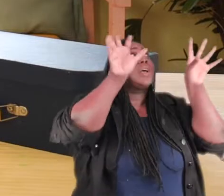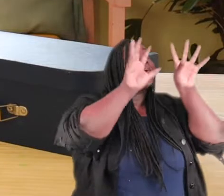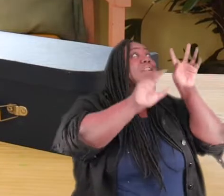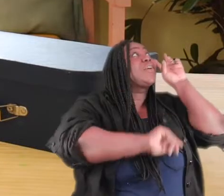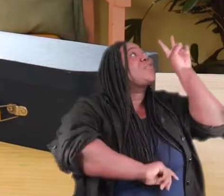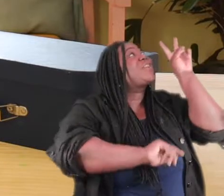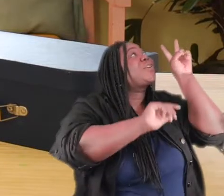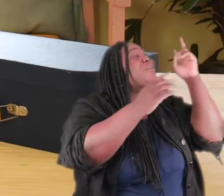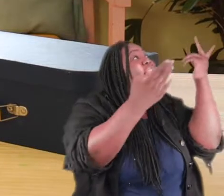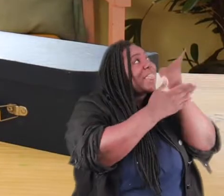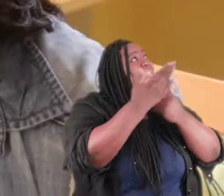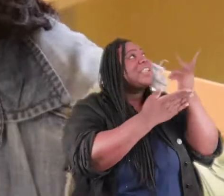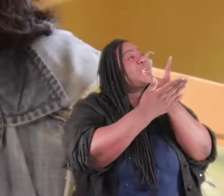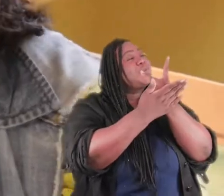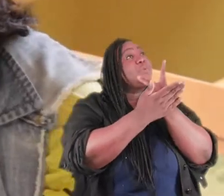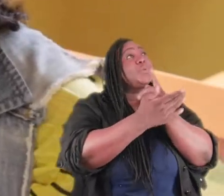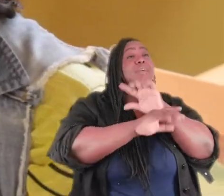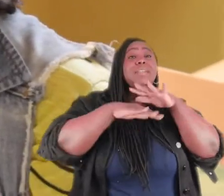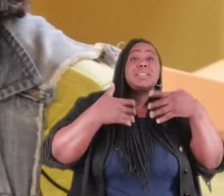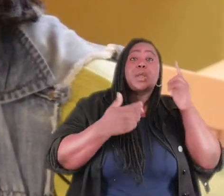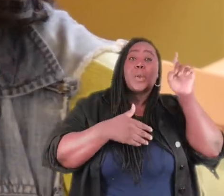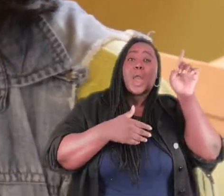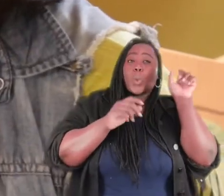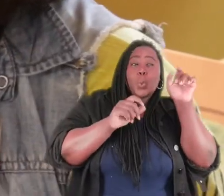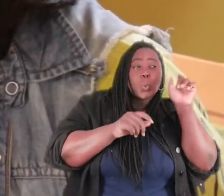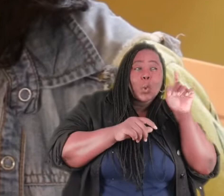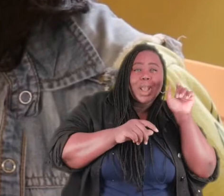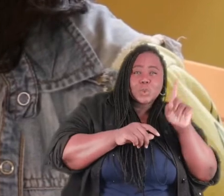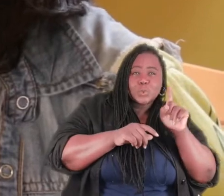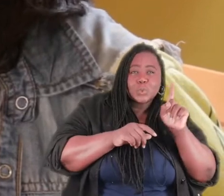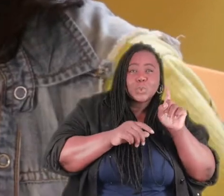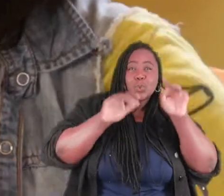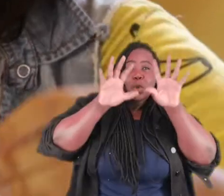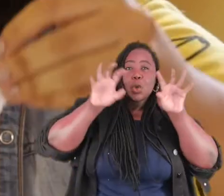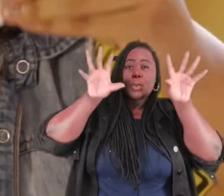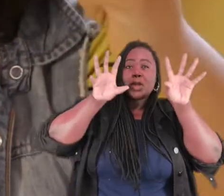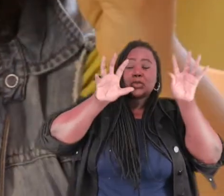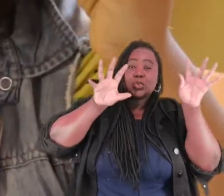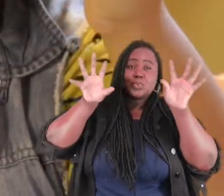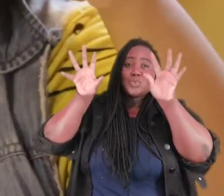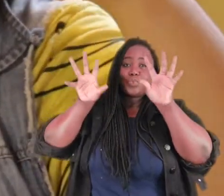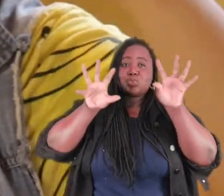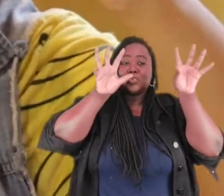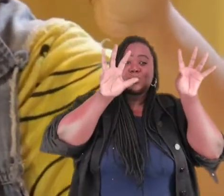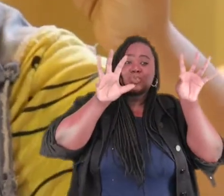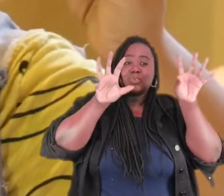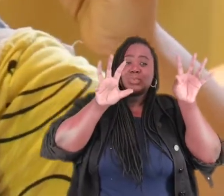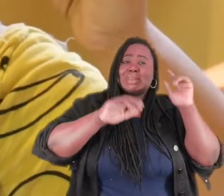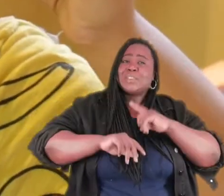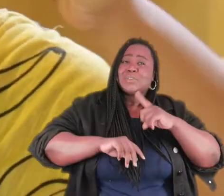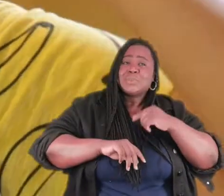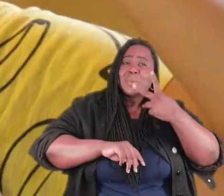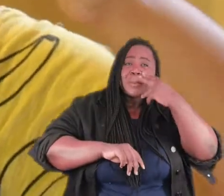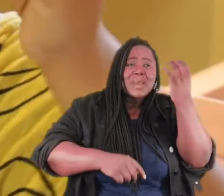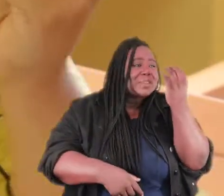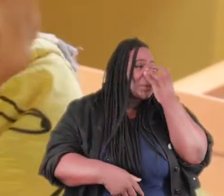quando viram um desenho. Lá em cima, no azul, uma nuvem se movia. Tinha a